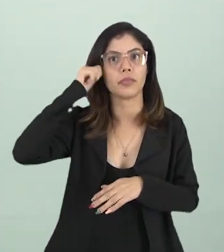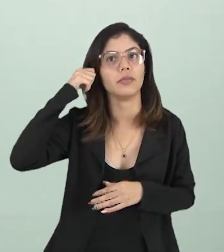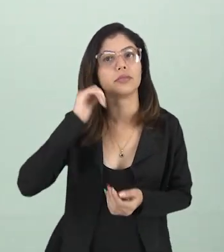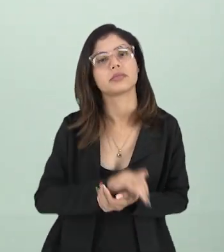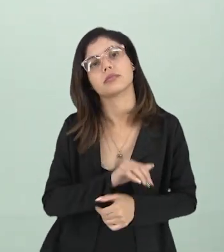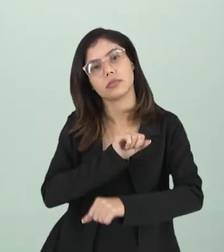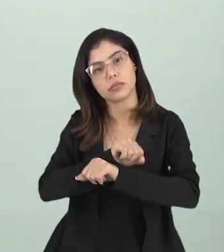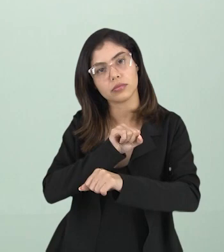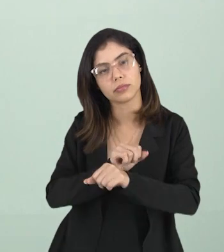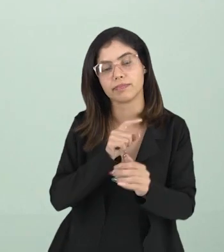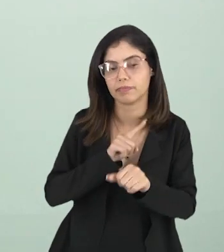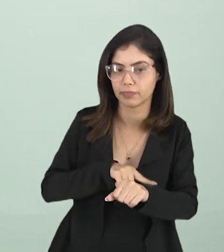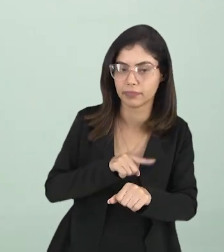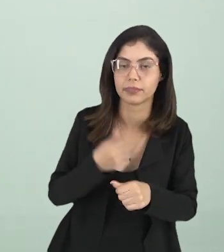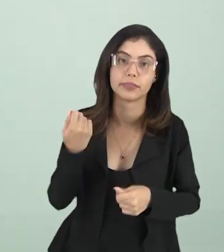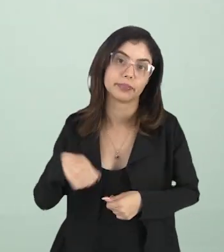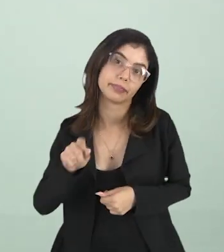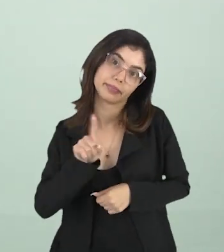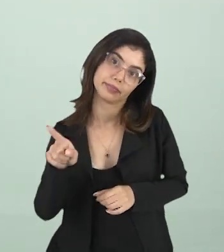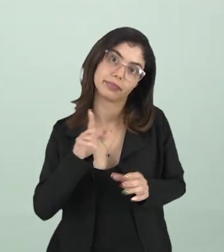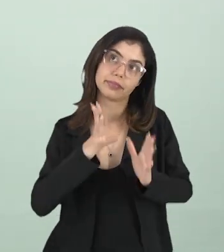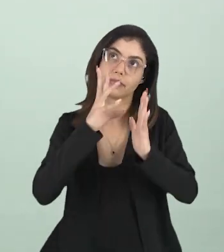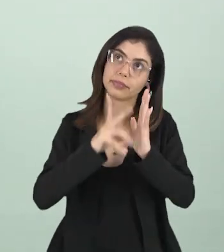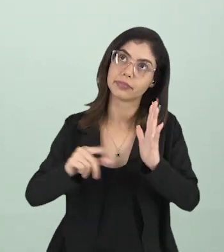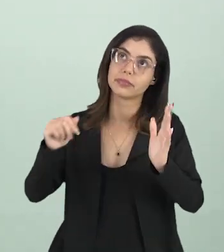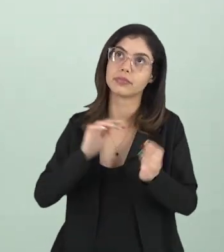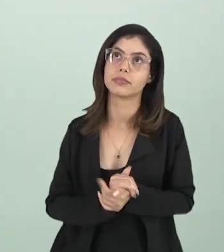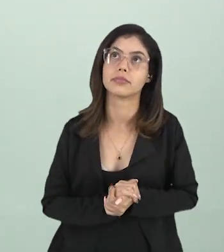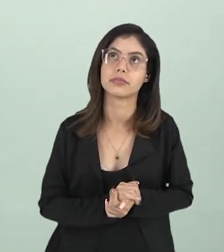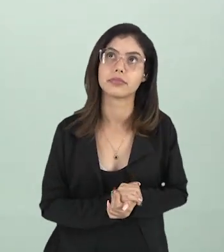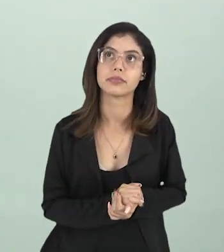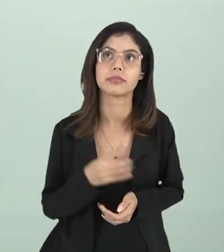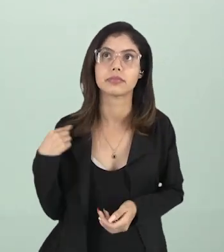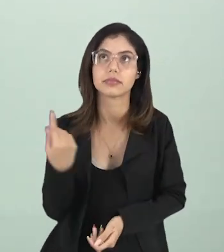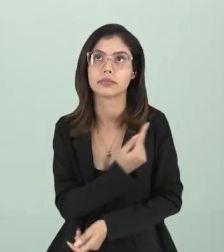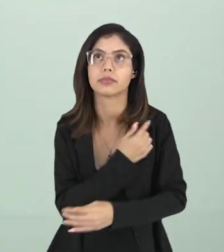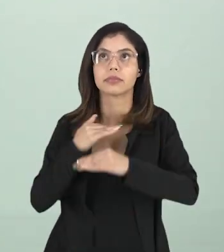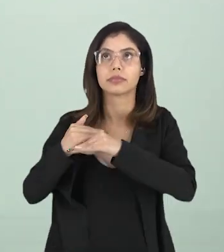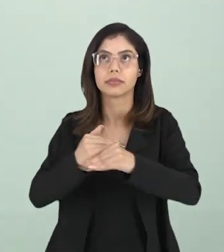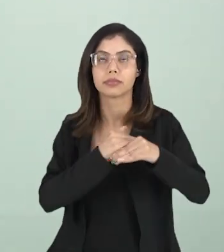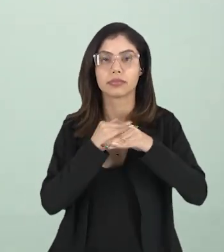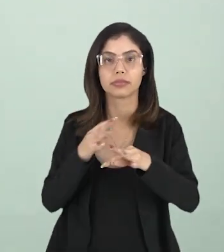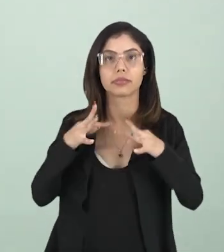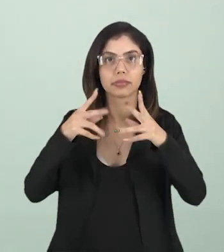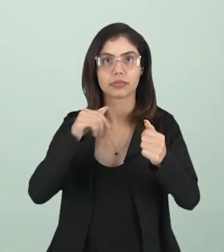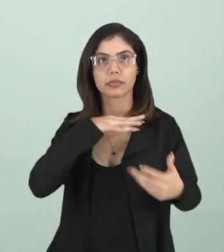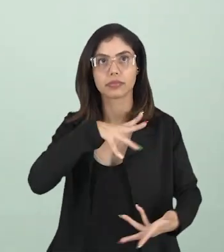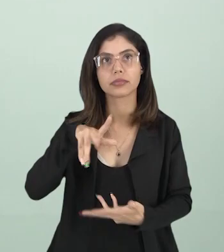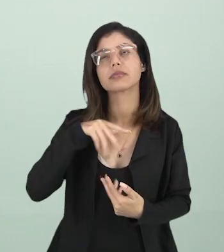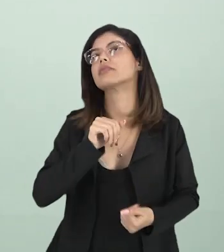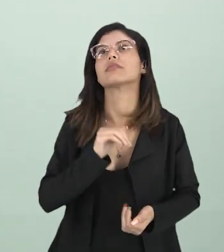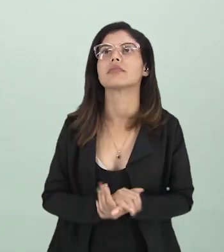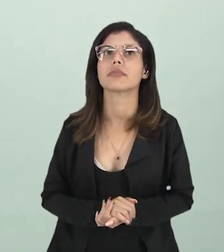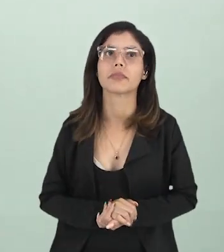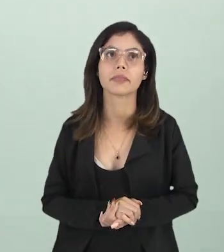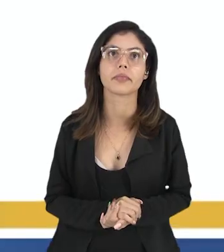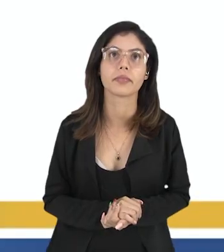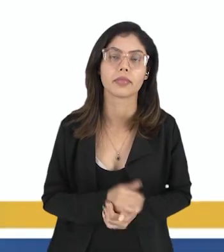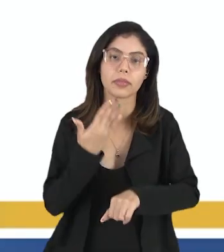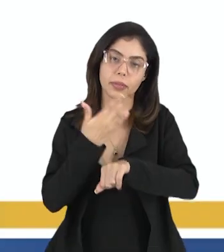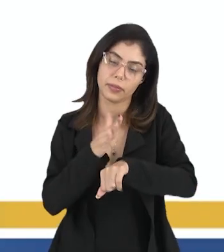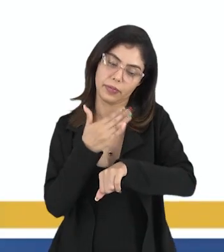espera que daqui a um tempo a gente não tenha mais esse reflexo, né? E que a gente tenha a igualdade para todo mundo, ok? Então vamos lá para o